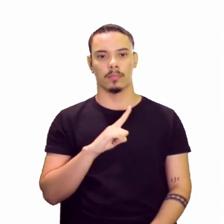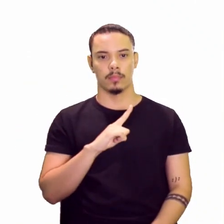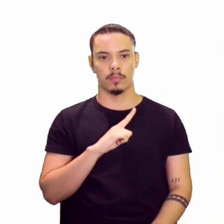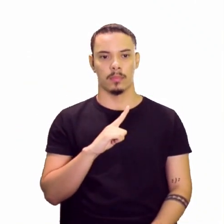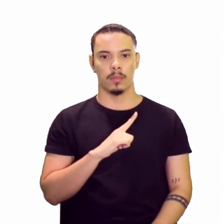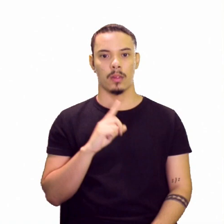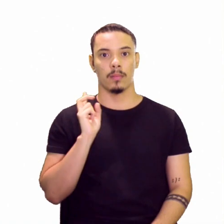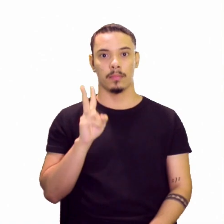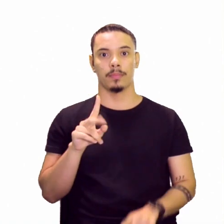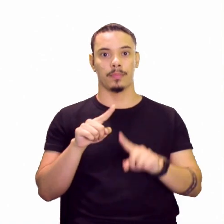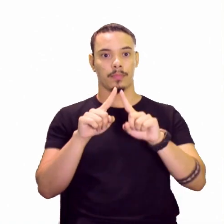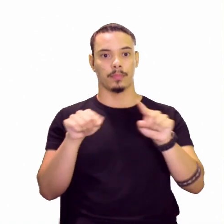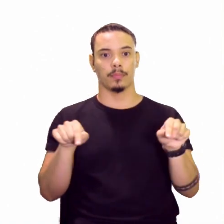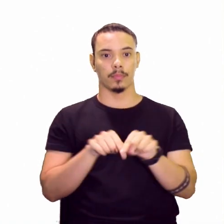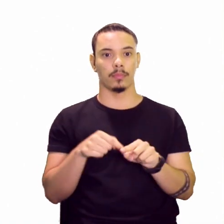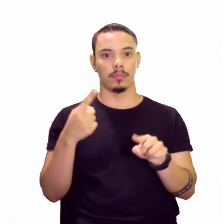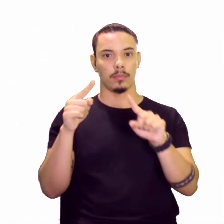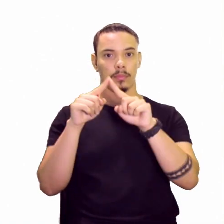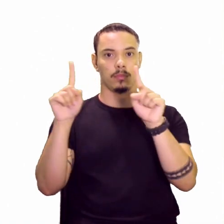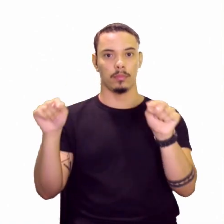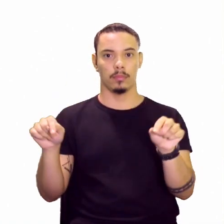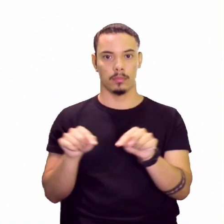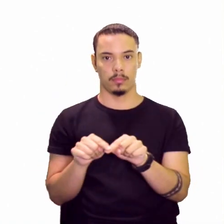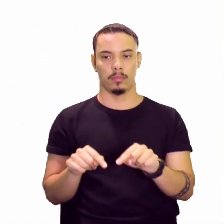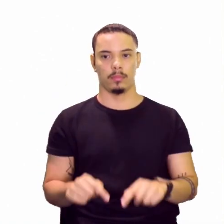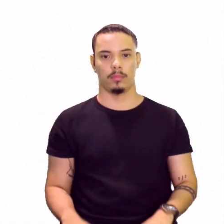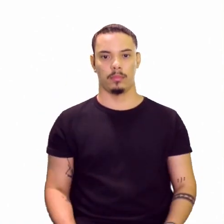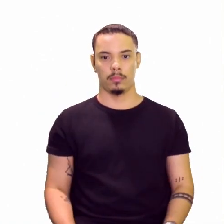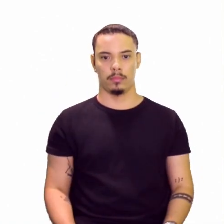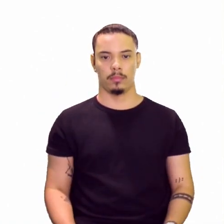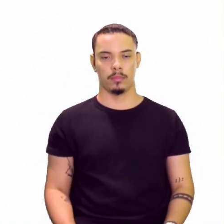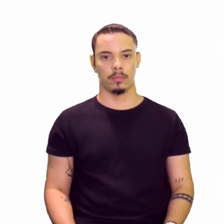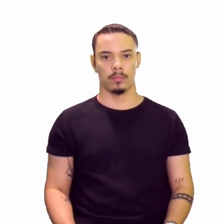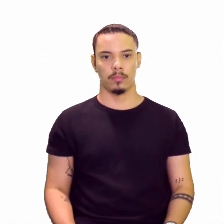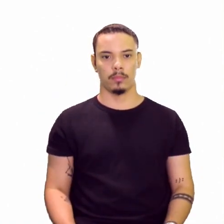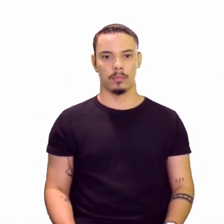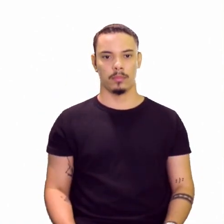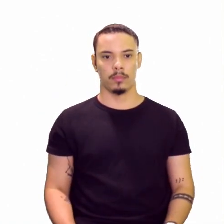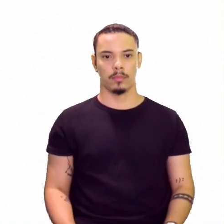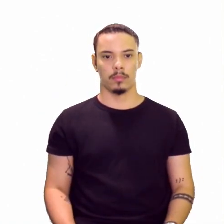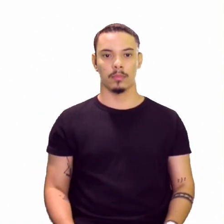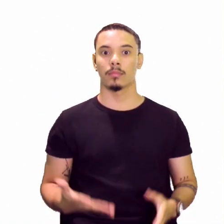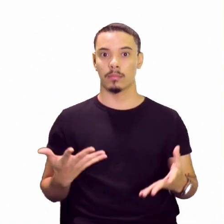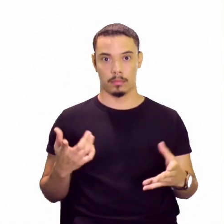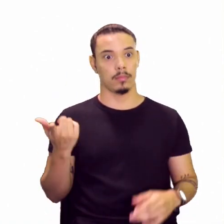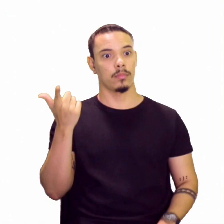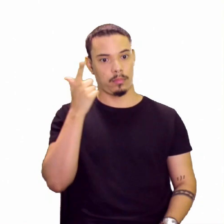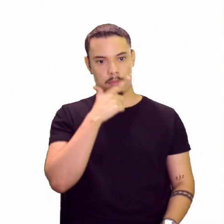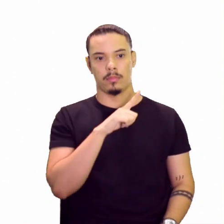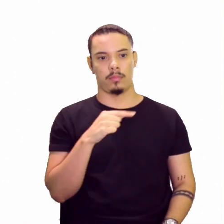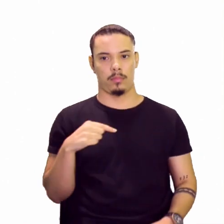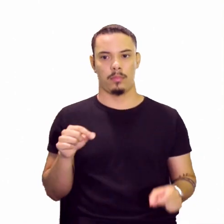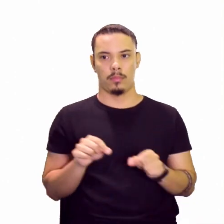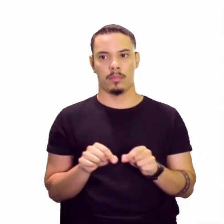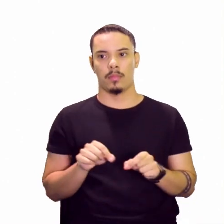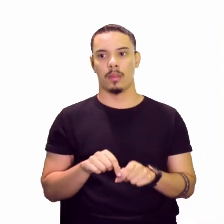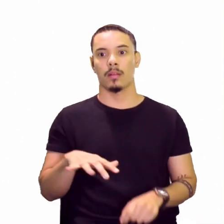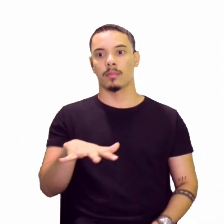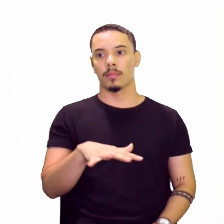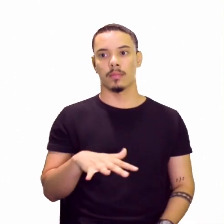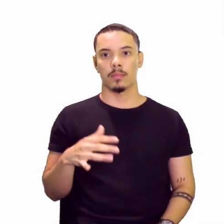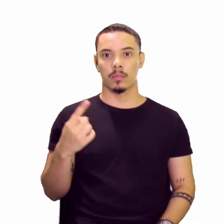um trapézio. Exatamente. Então, vamos... Fica difícil fugir desse trapézio agora, né? Fica difícil, ó. Vamos lá, começar a área